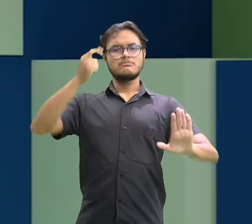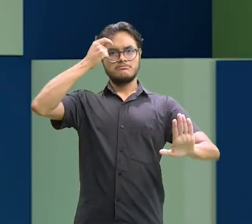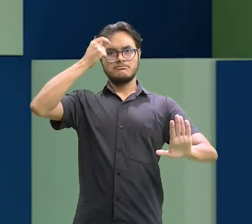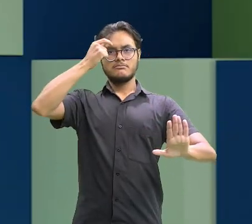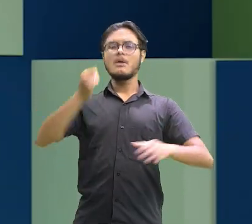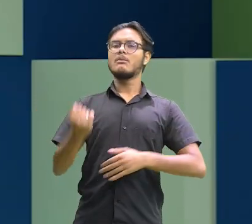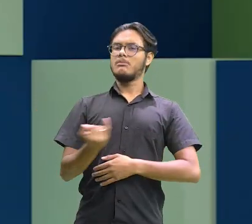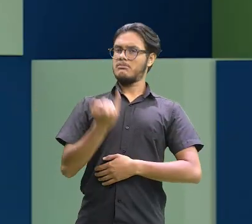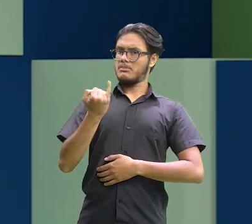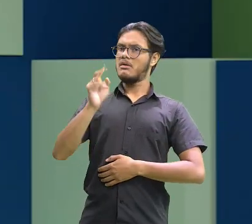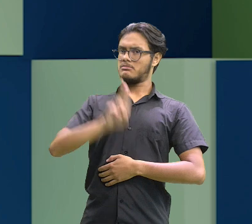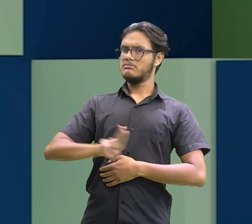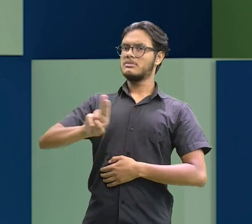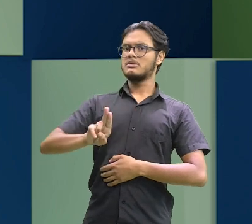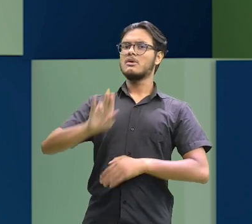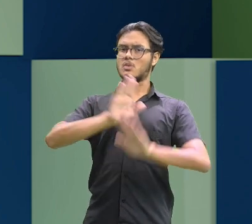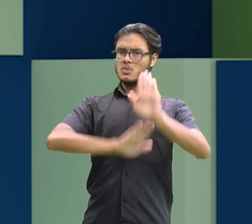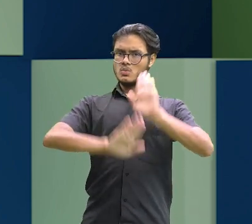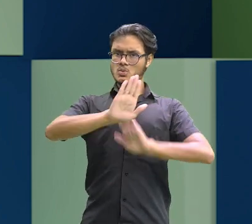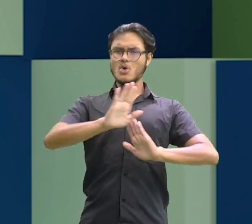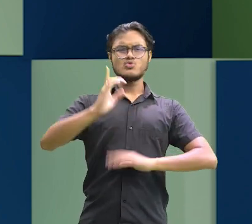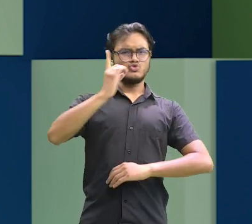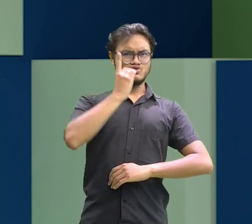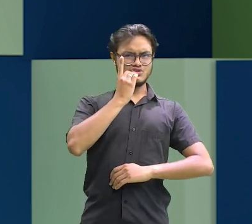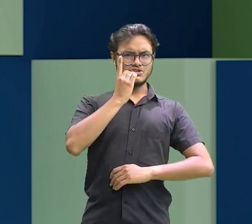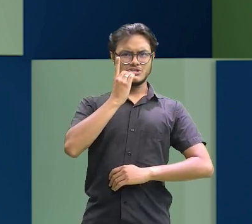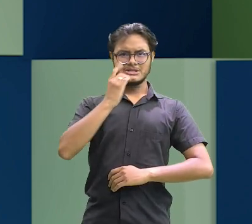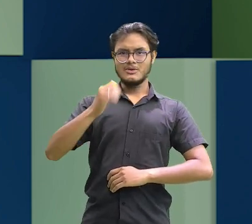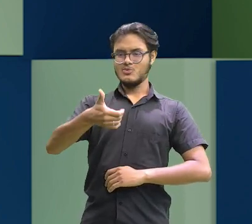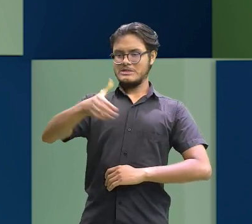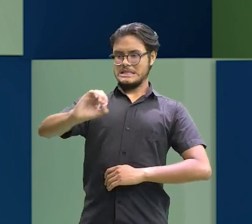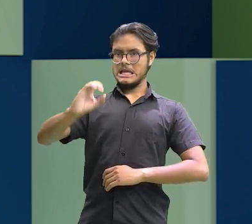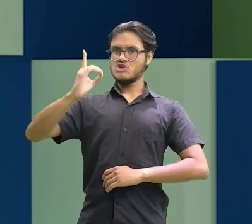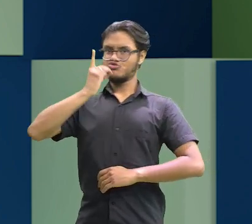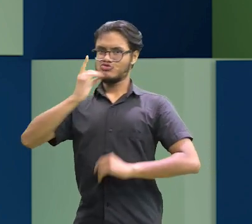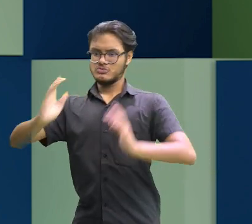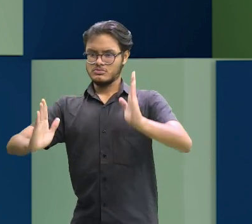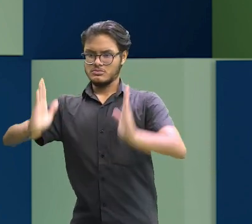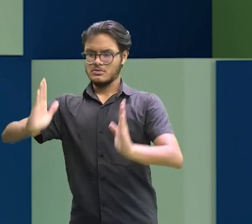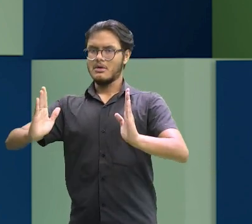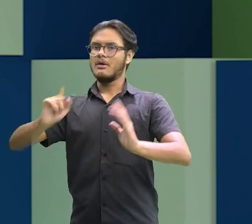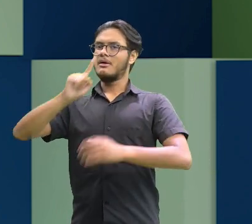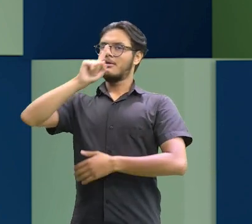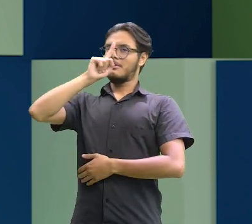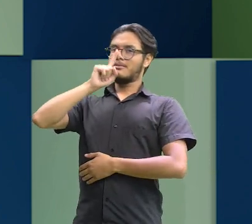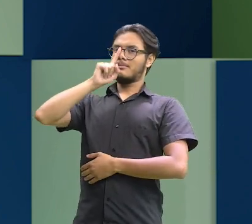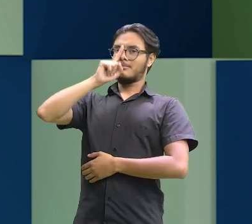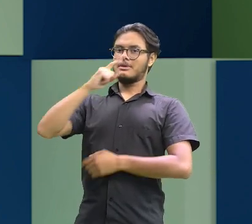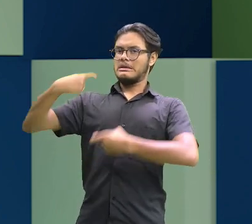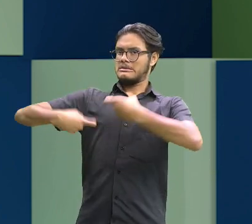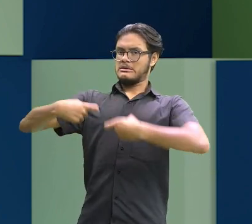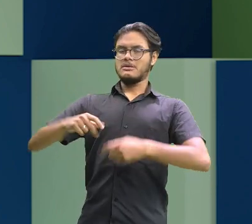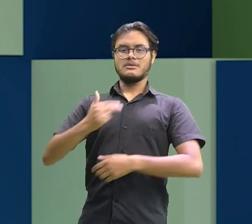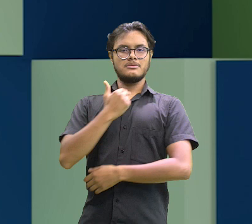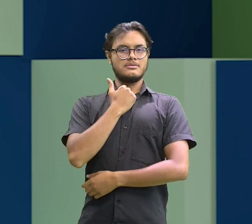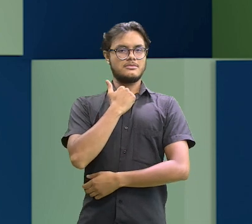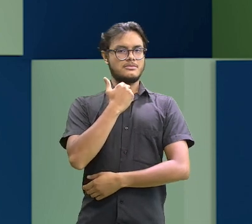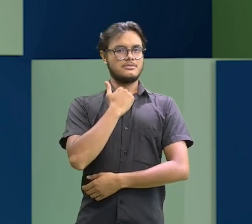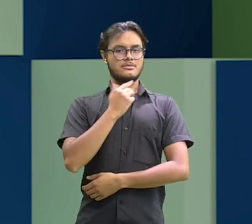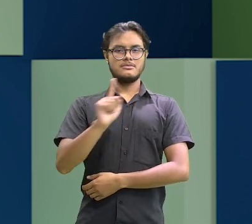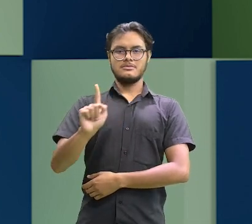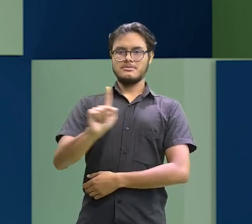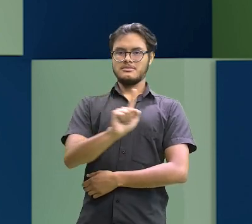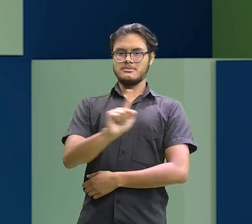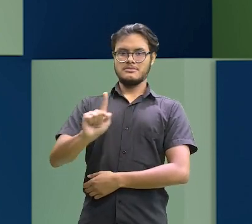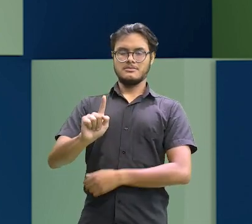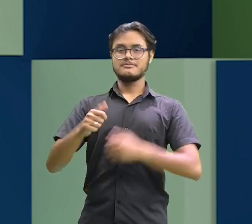disso aí. Veja esses dias, né? Naqueles 10 dias do meio do ciclo menstrual, não pode ter relações sexuais de jeito